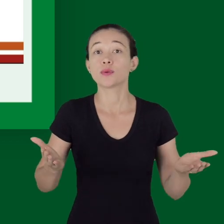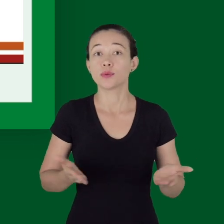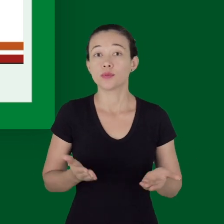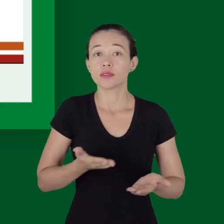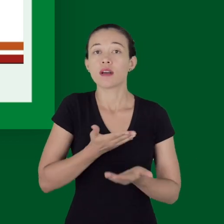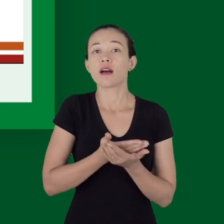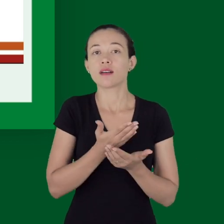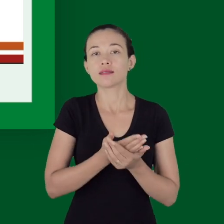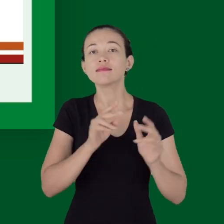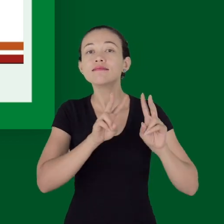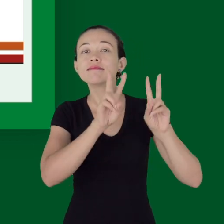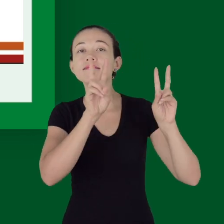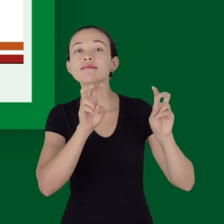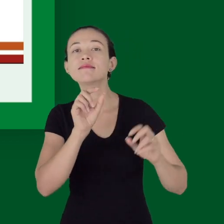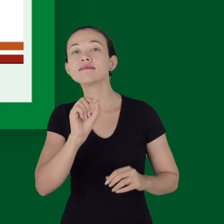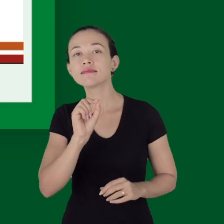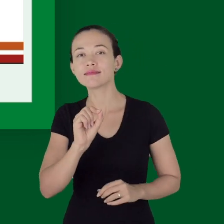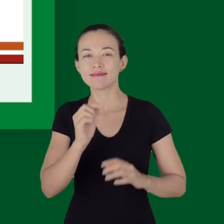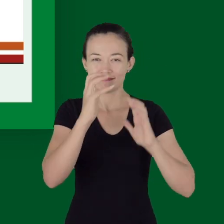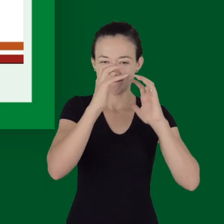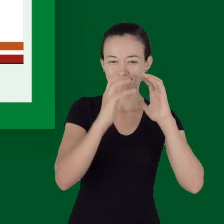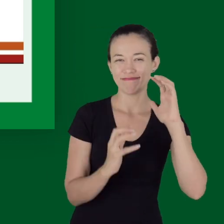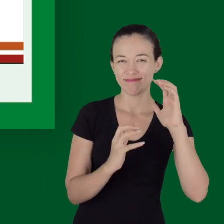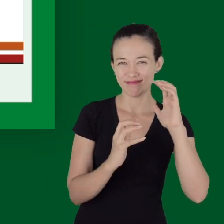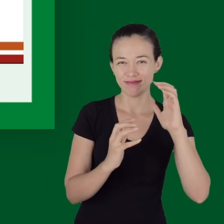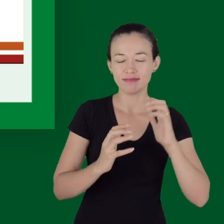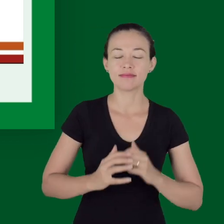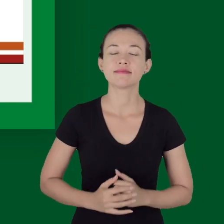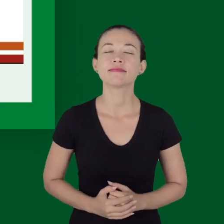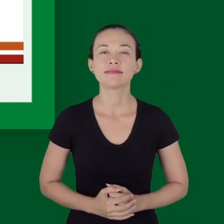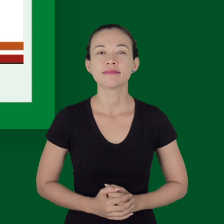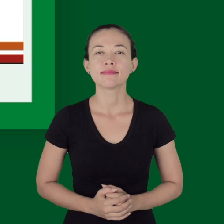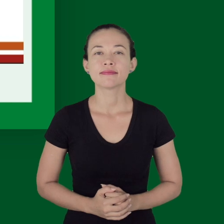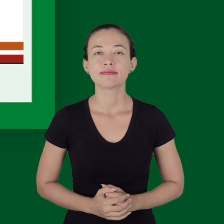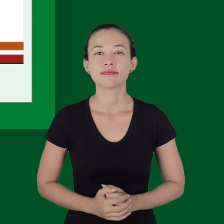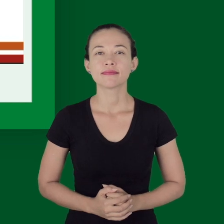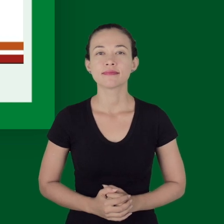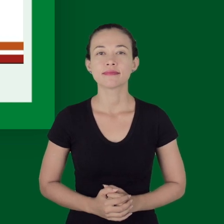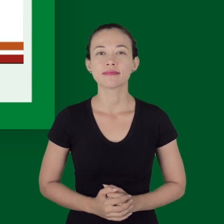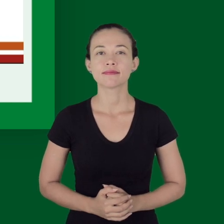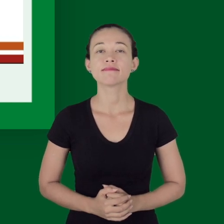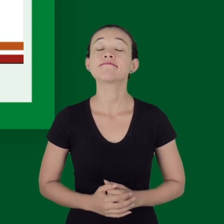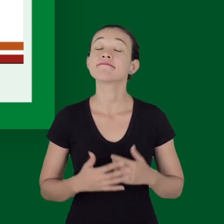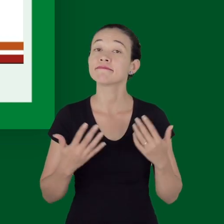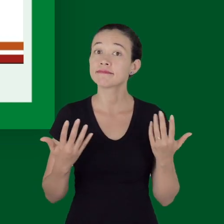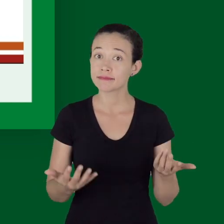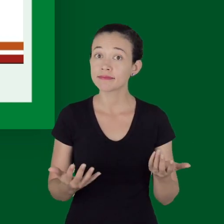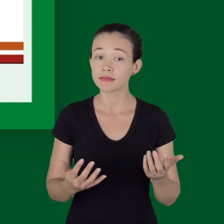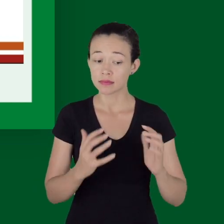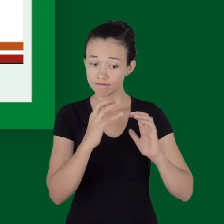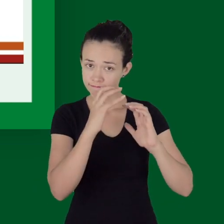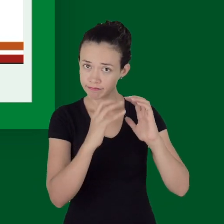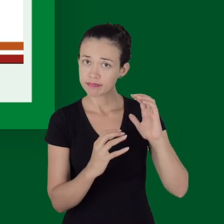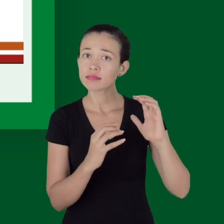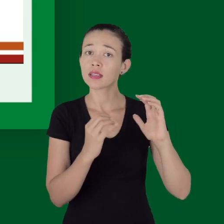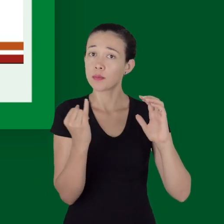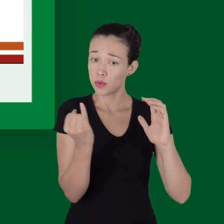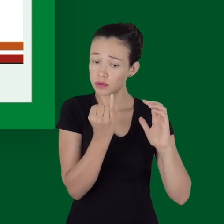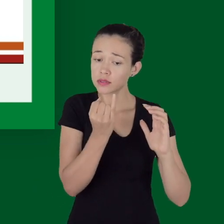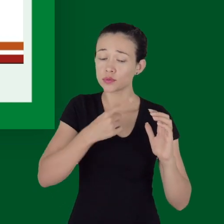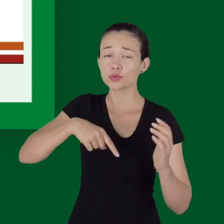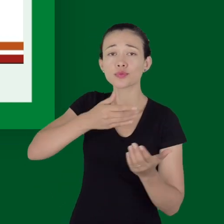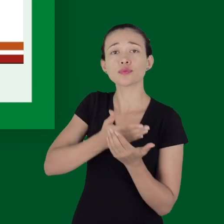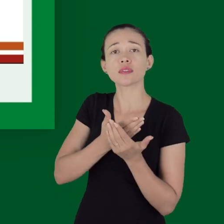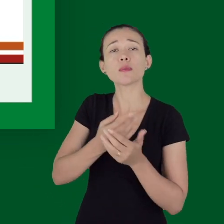Aí a gente vai para o nosso tema da aula, que é acidente vascular cerebral. Para a gente trazer um pouquinho a importância desse tema,